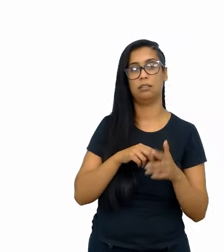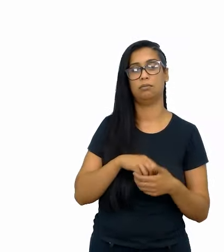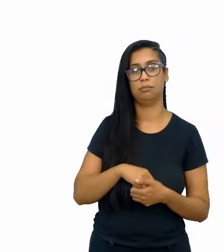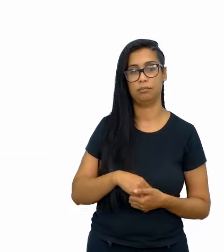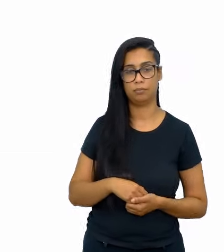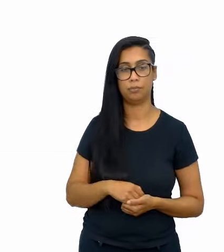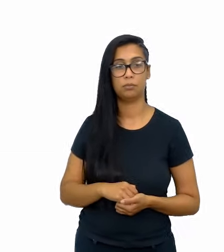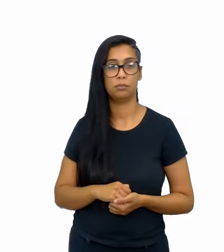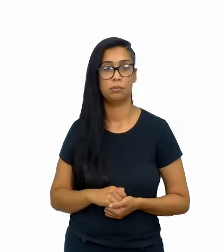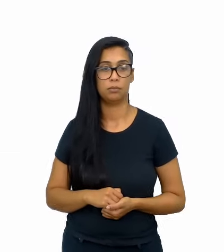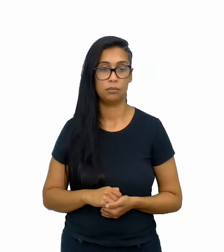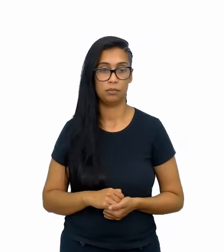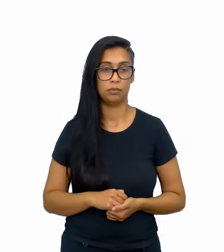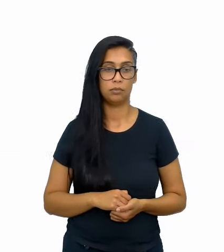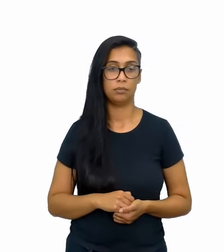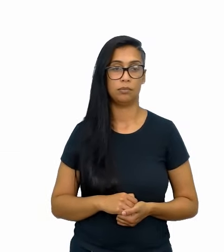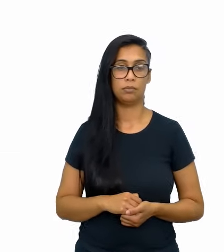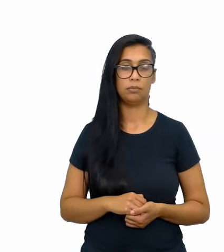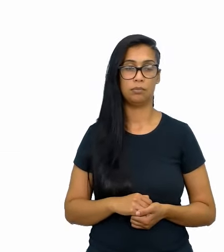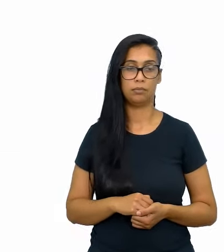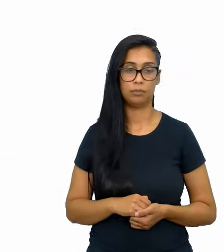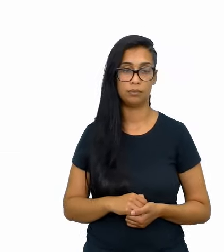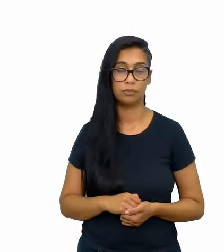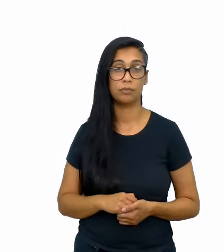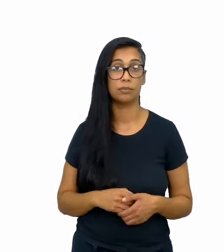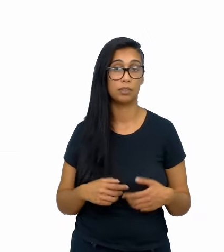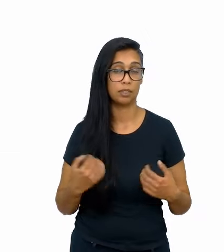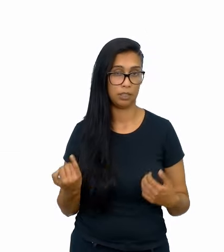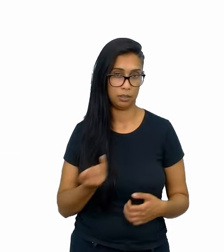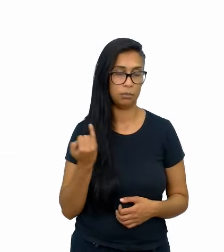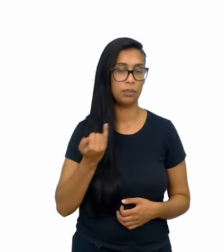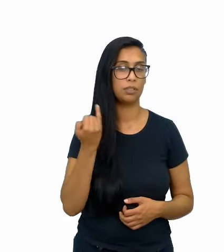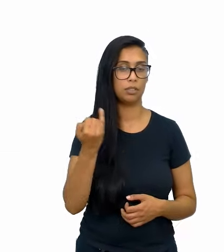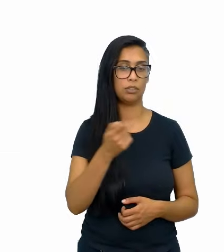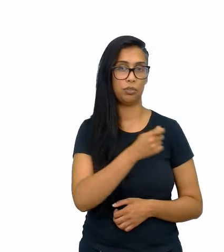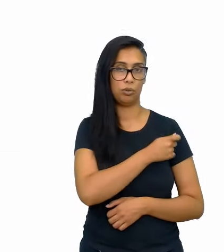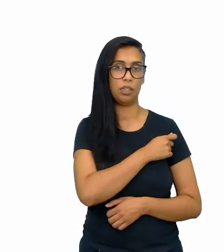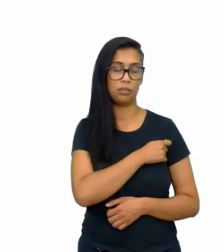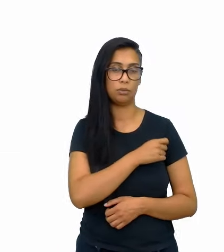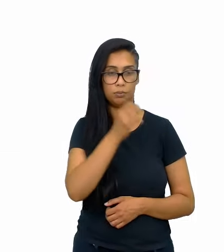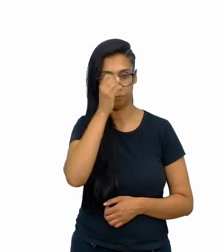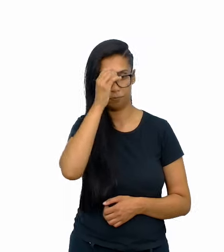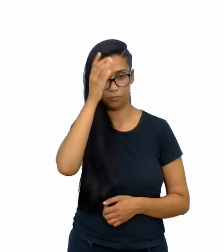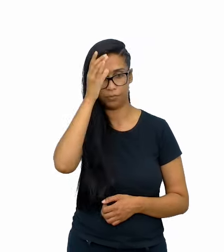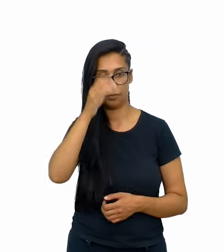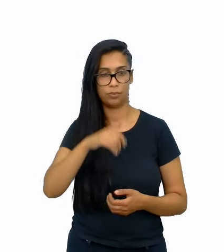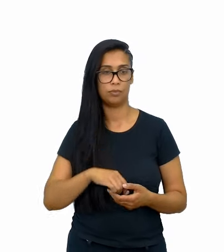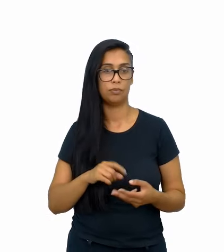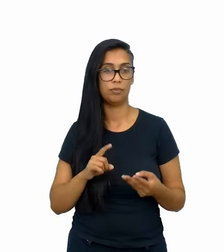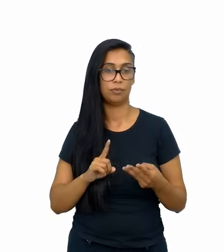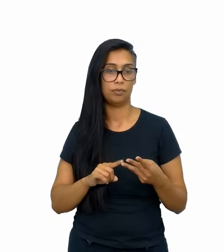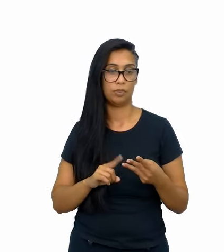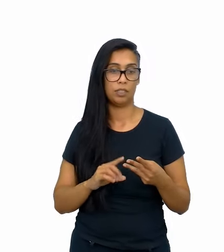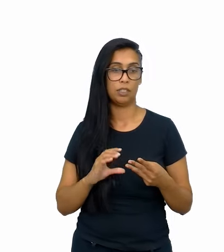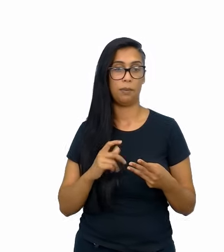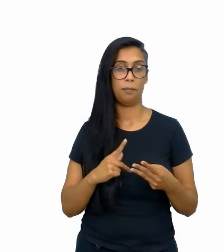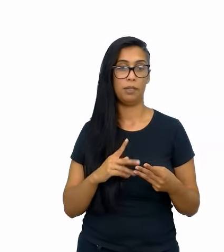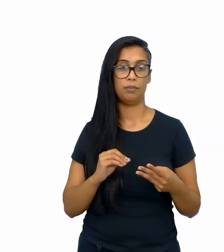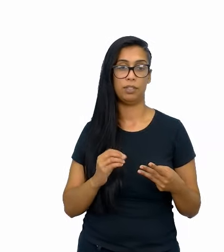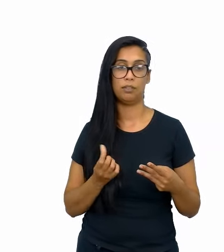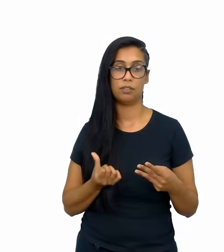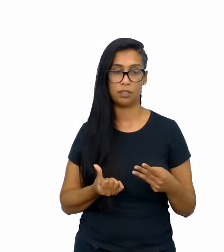também desenvolverem essa competência escritora. E reler e revisar, que é a habilidade do primeiro ao quinto